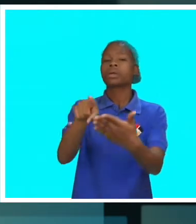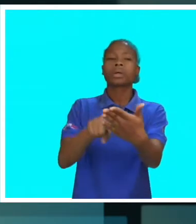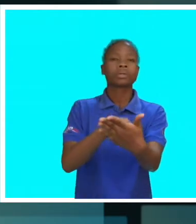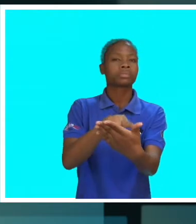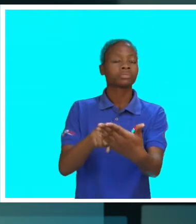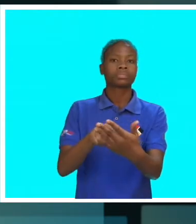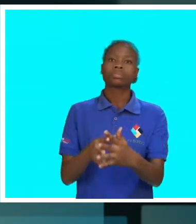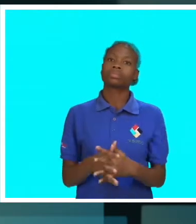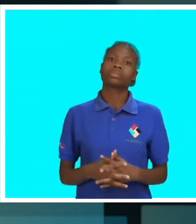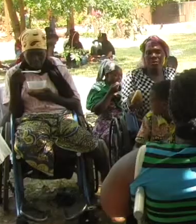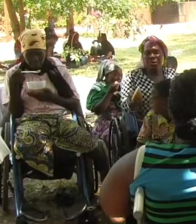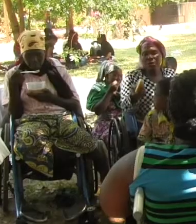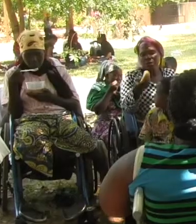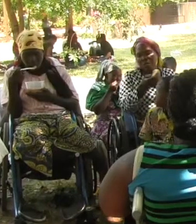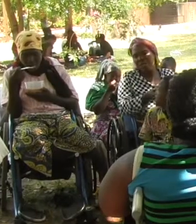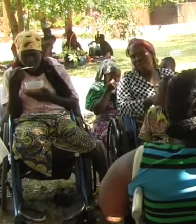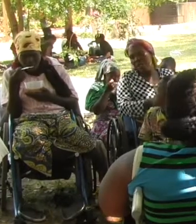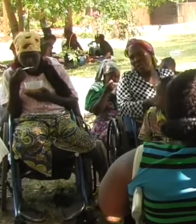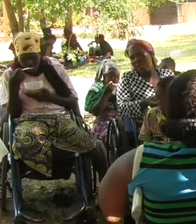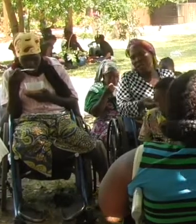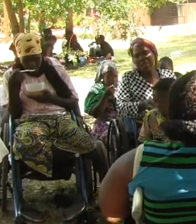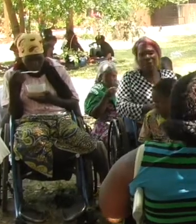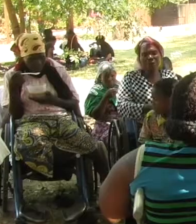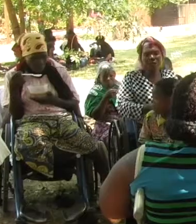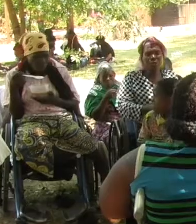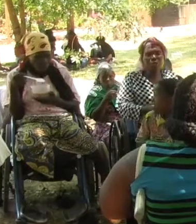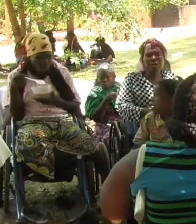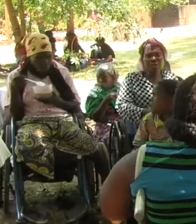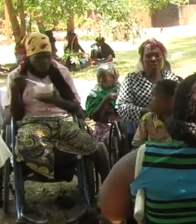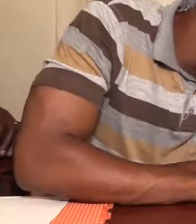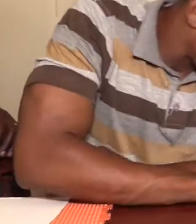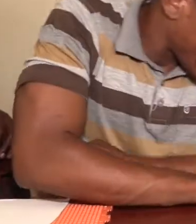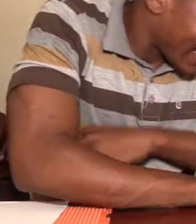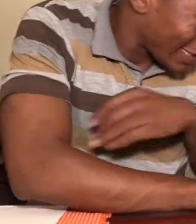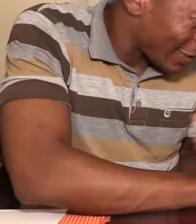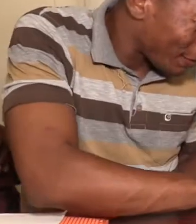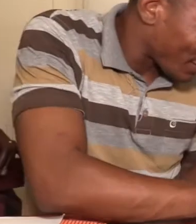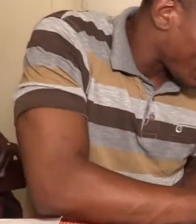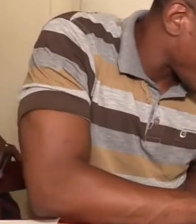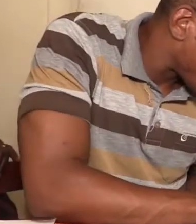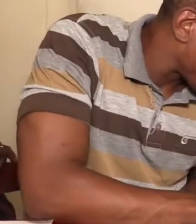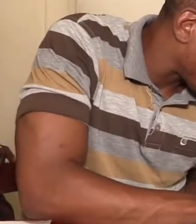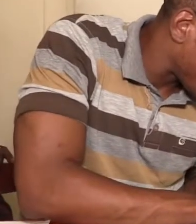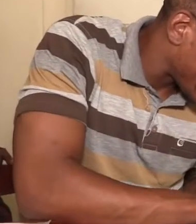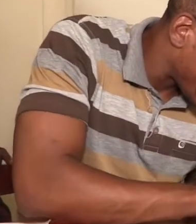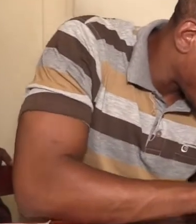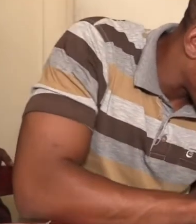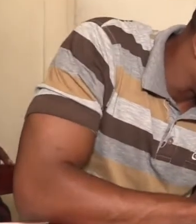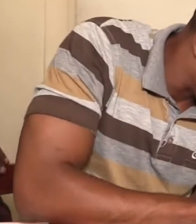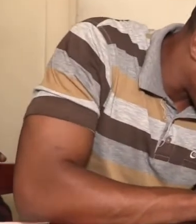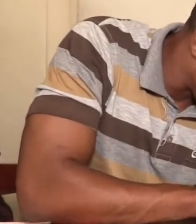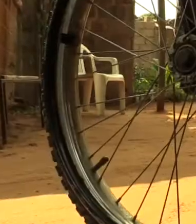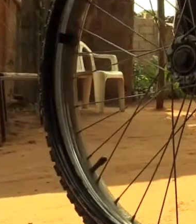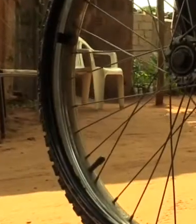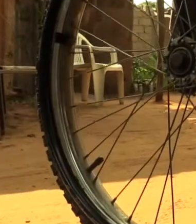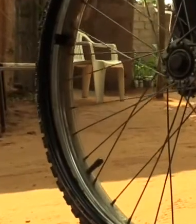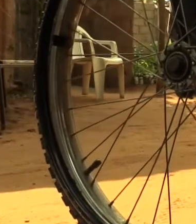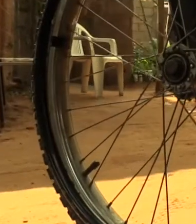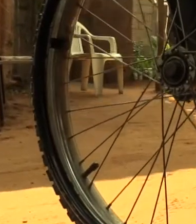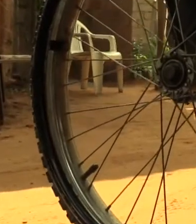não está a ser devidamente divulgado no país. Como consequência, cidadãos usam termos pejorativos para